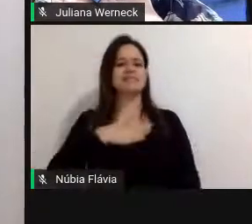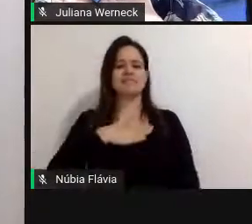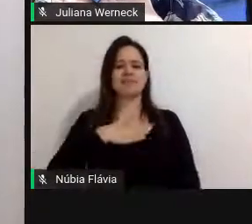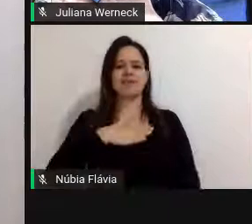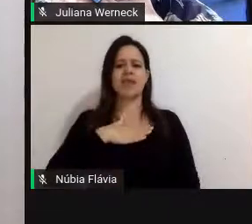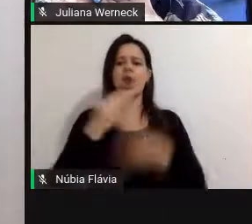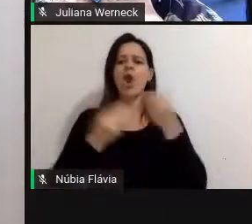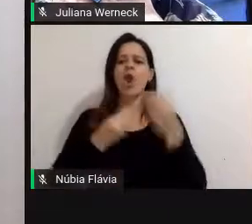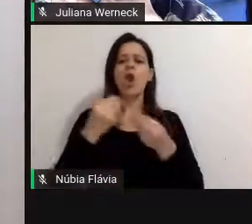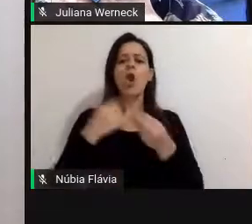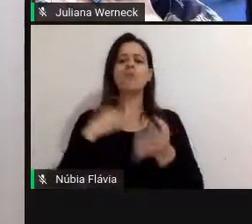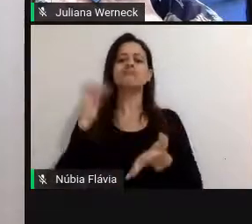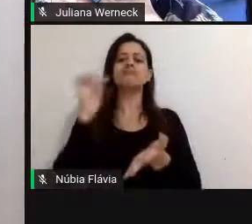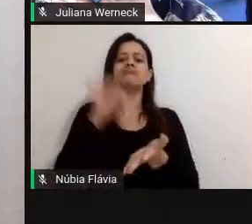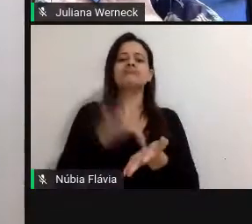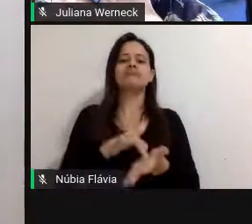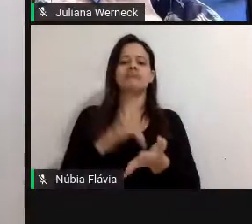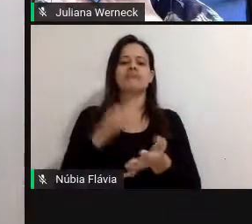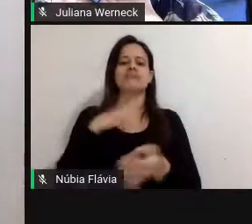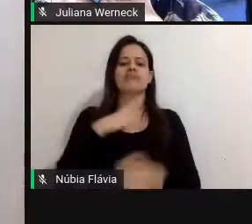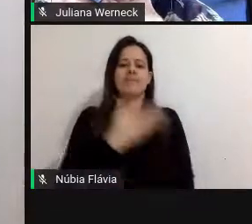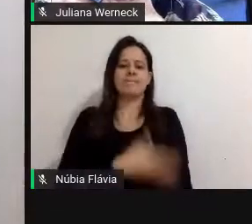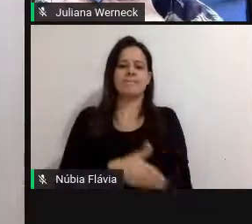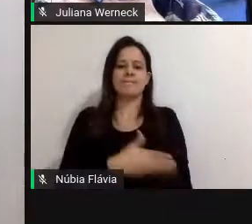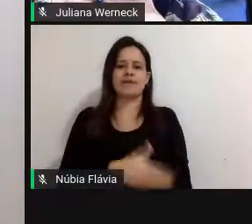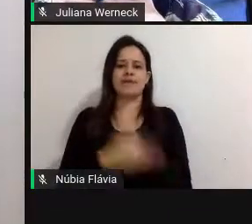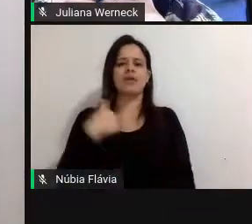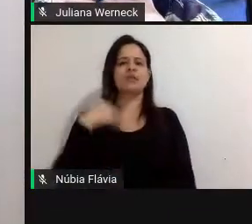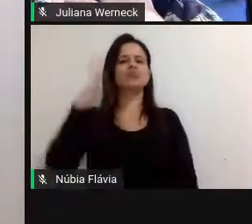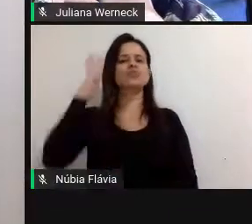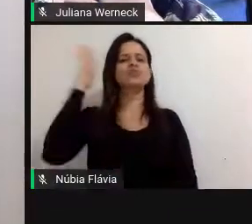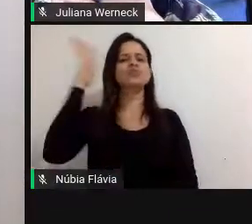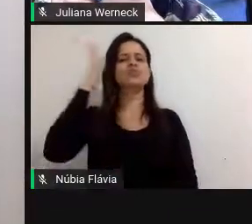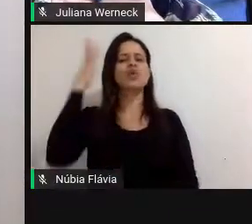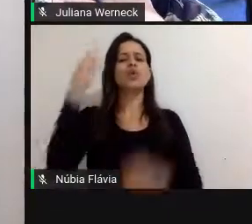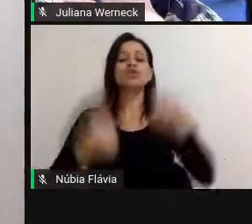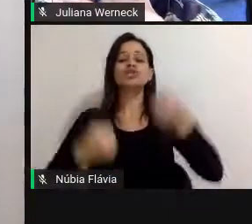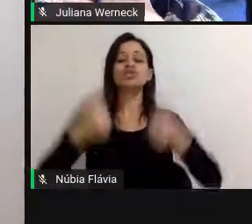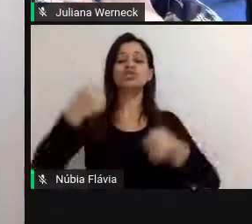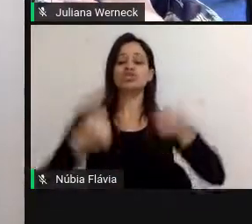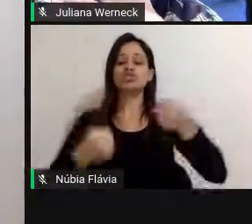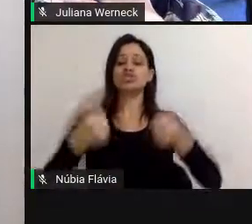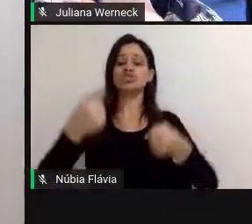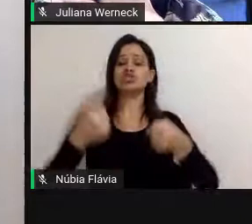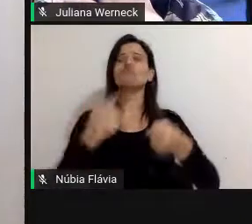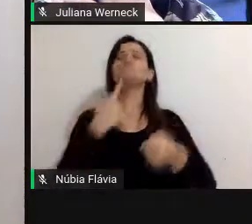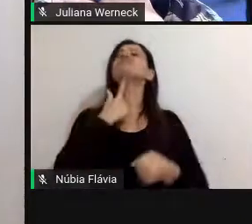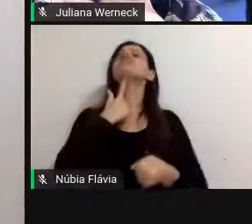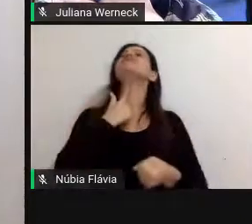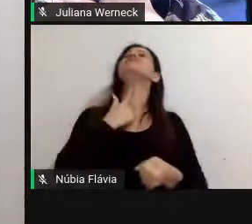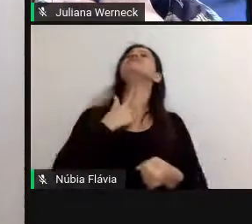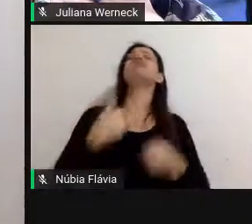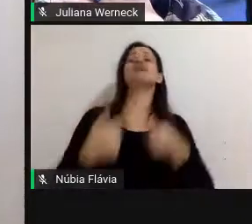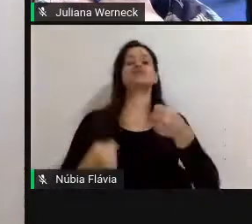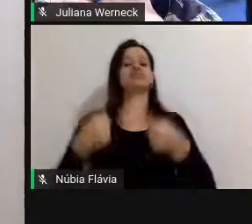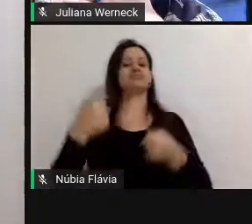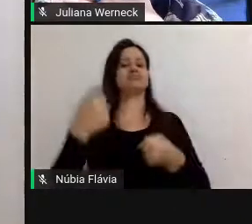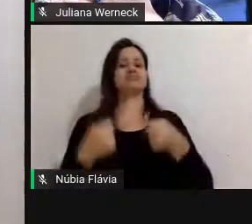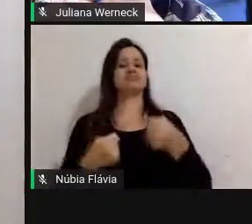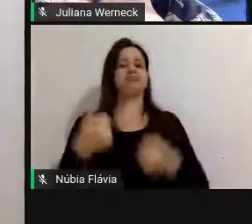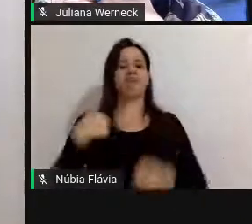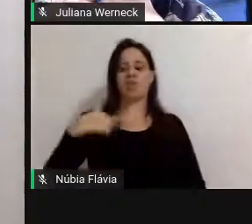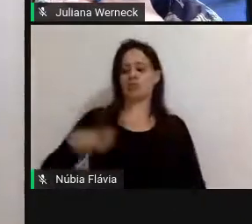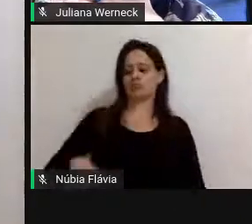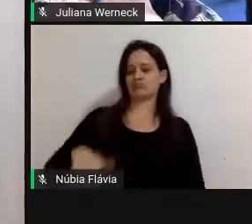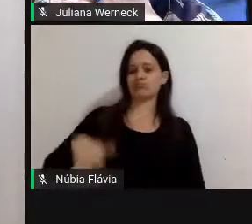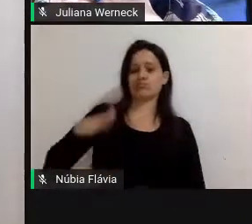na prática? Eu sempre tive muito sonho de dirigir, sempre tive muita vontade de dirigir. Desde a minha